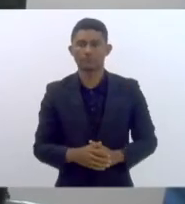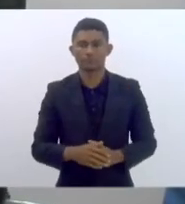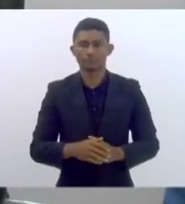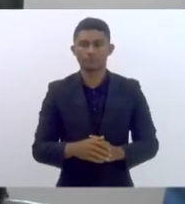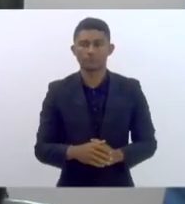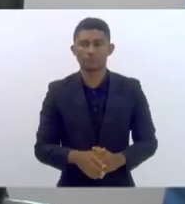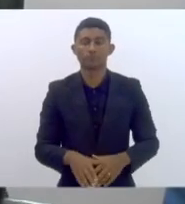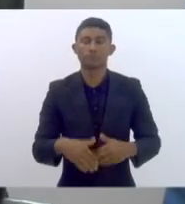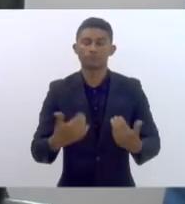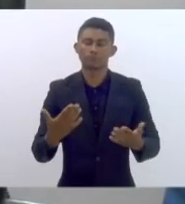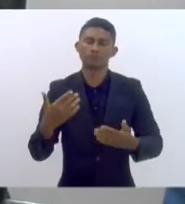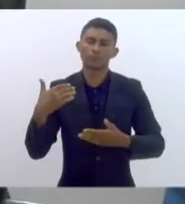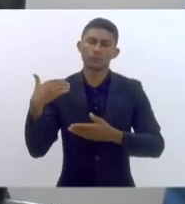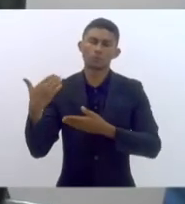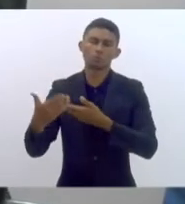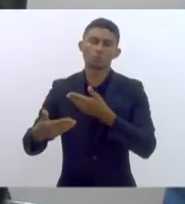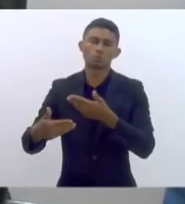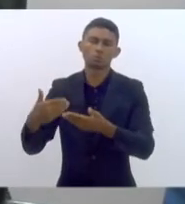Aí, em seguida,